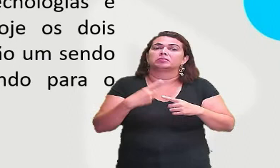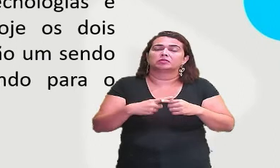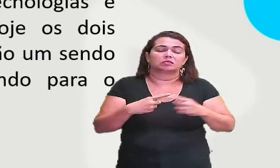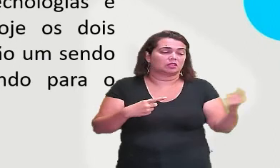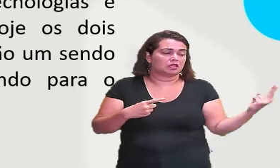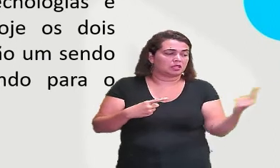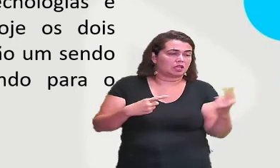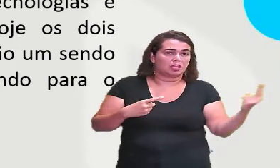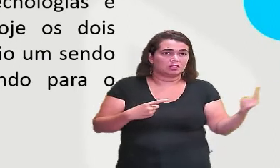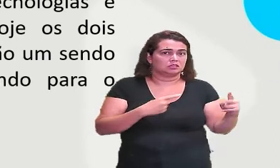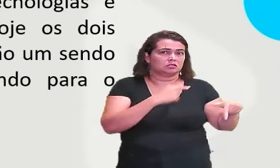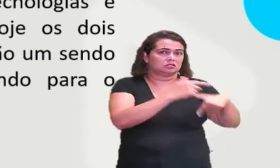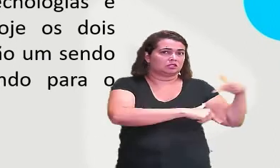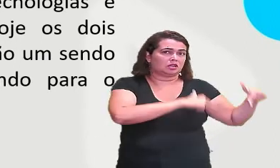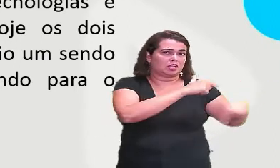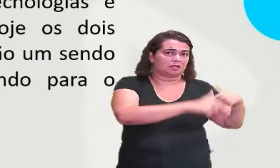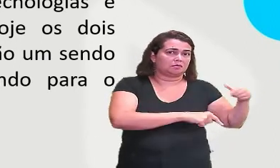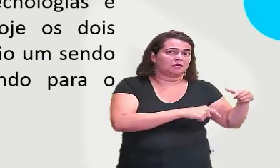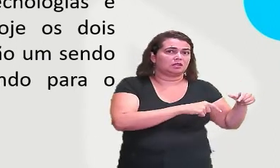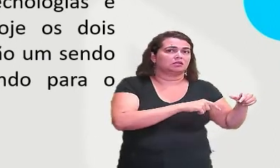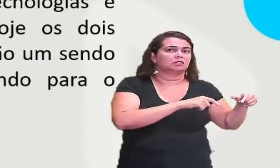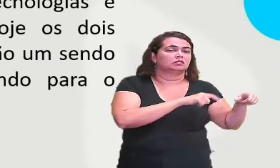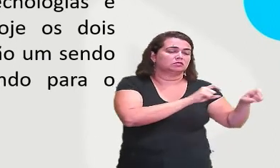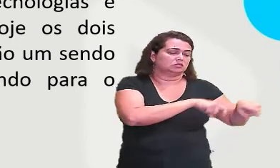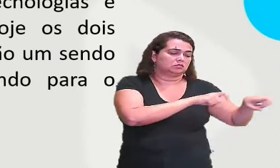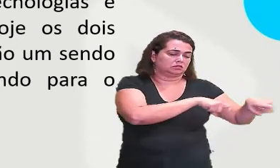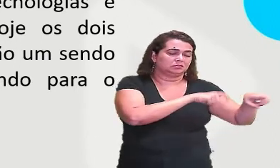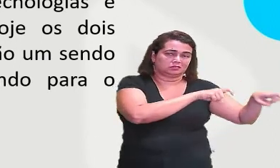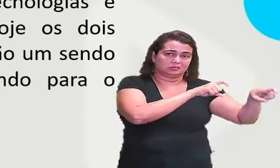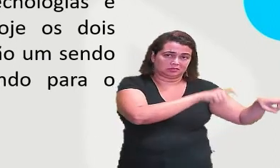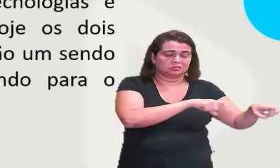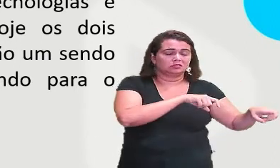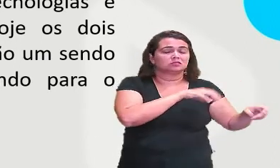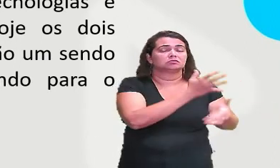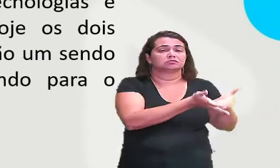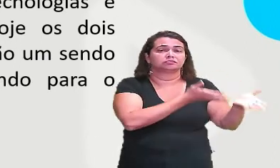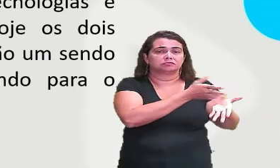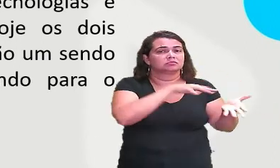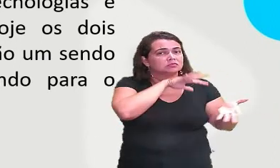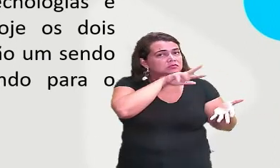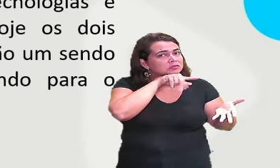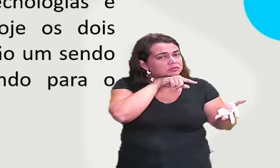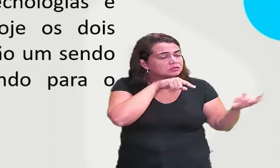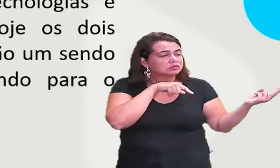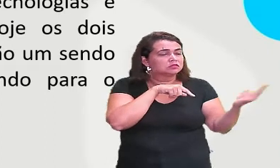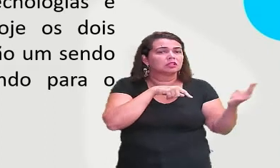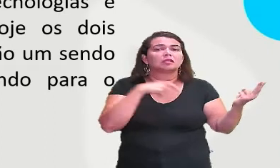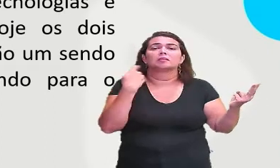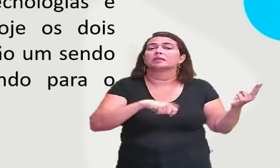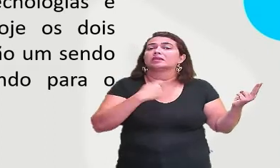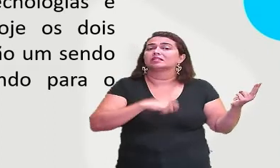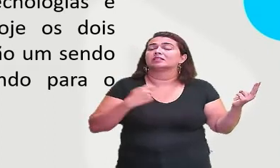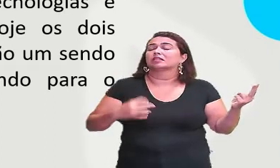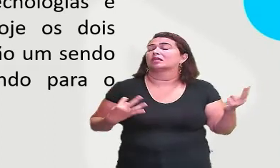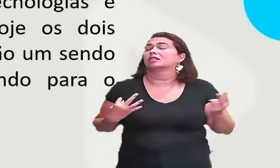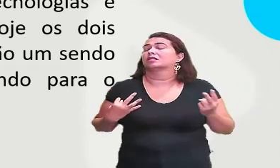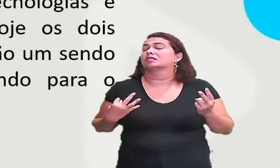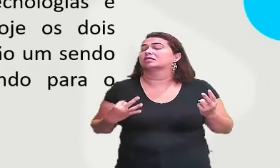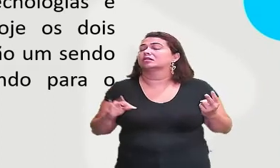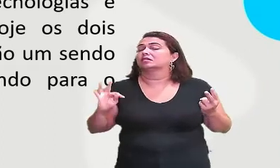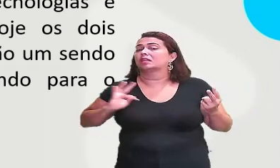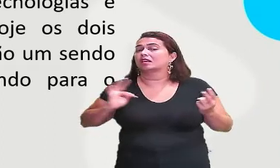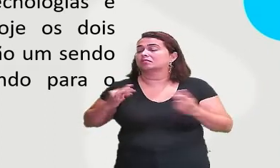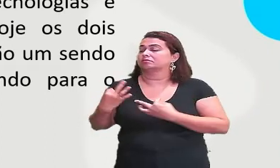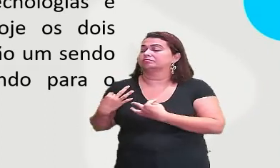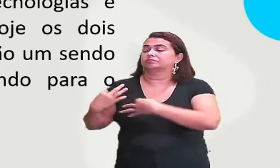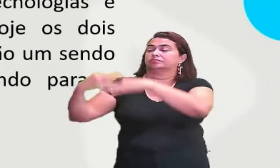da pecuária, tá, e extrativistas passaram a necessitar cada vez mais das técnicas